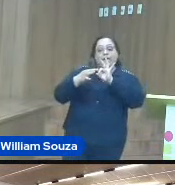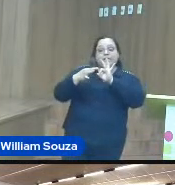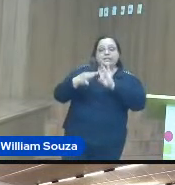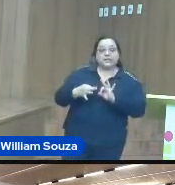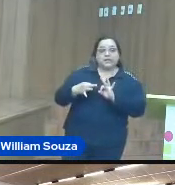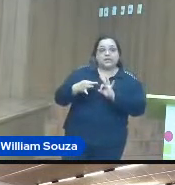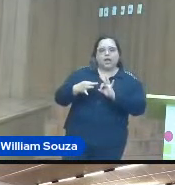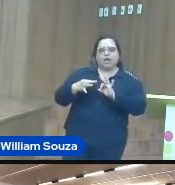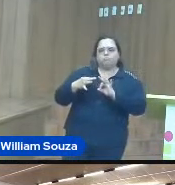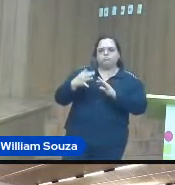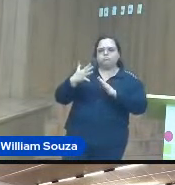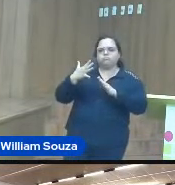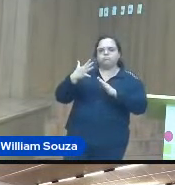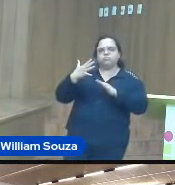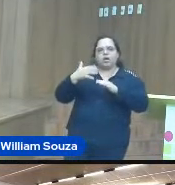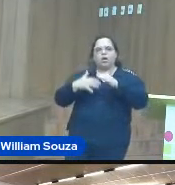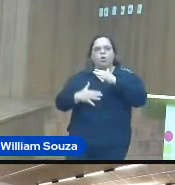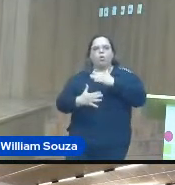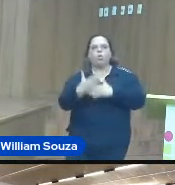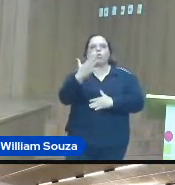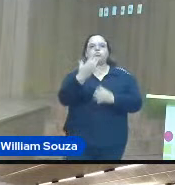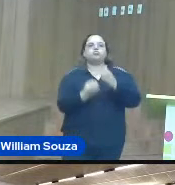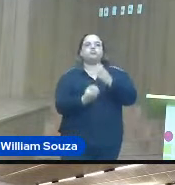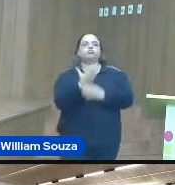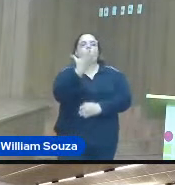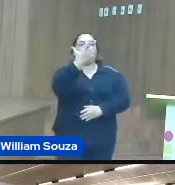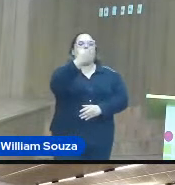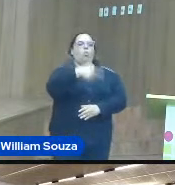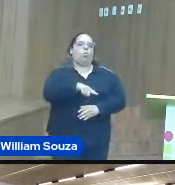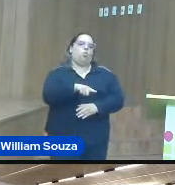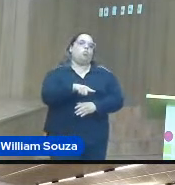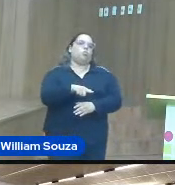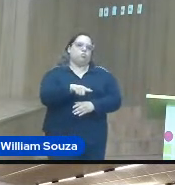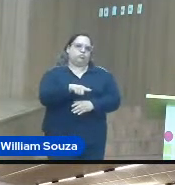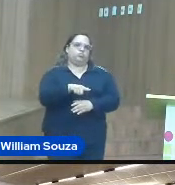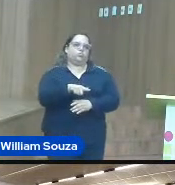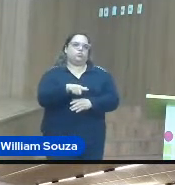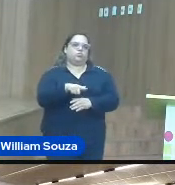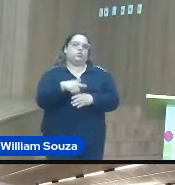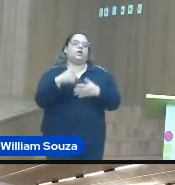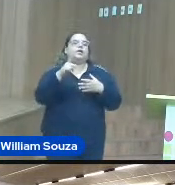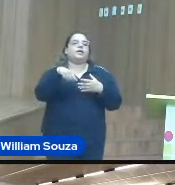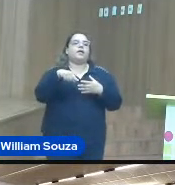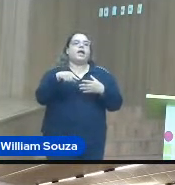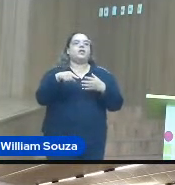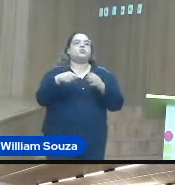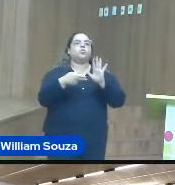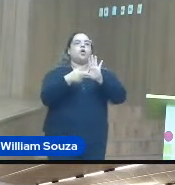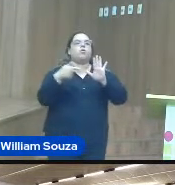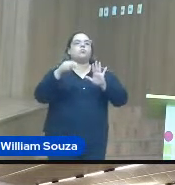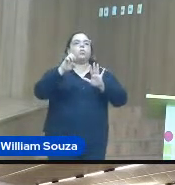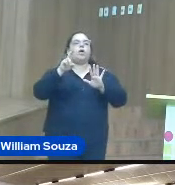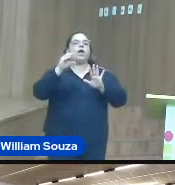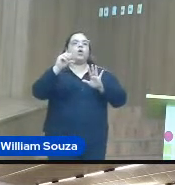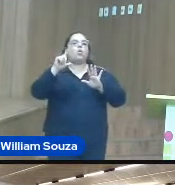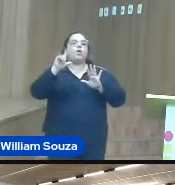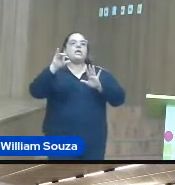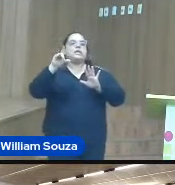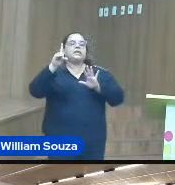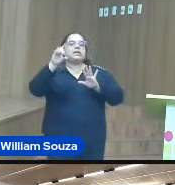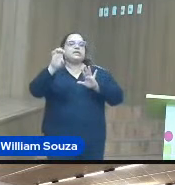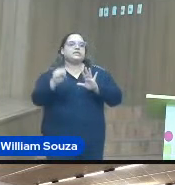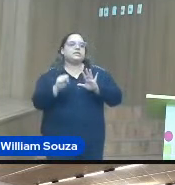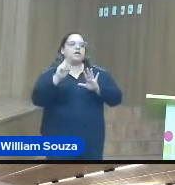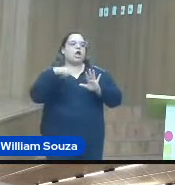E começava a surgir uma outra geometria. Quer dizer, a geometria de Euclides, aquela geometria que a gente aprende na escola, não é